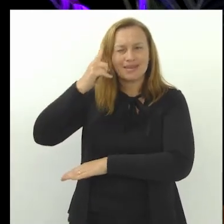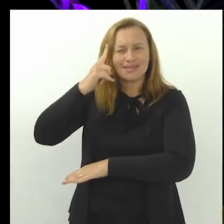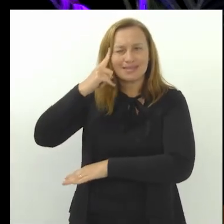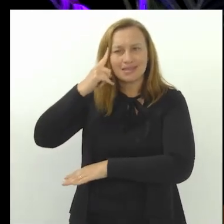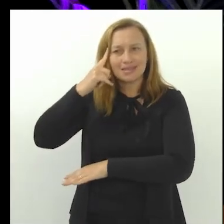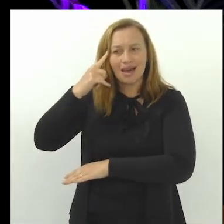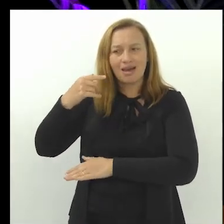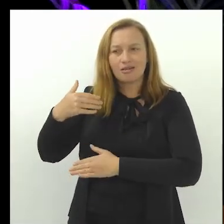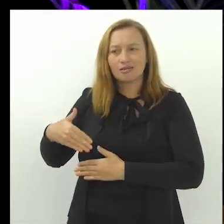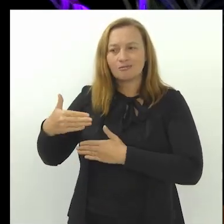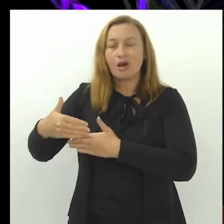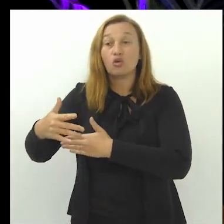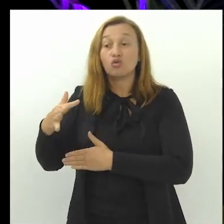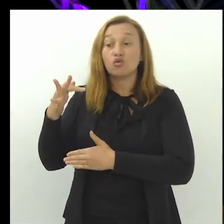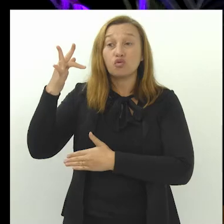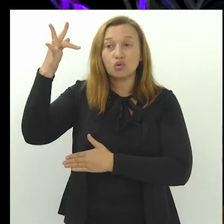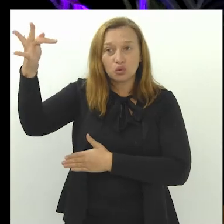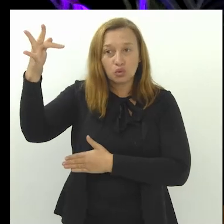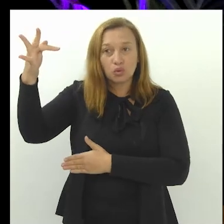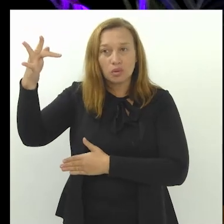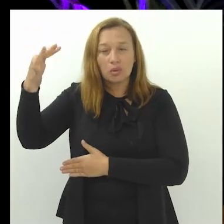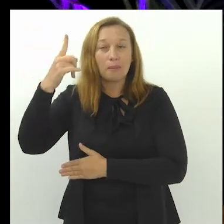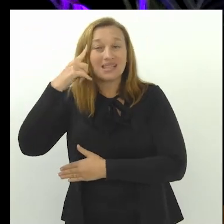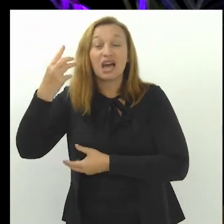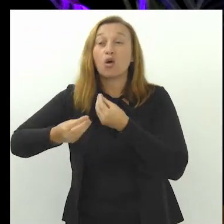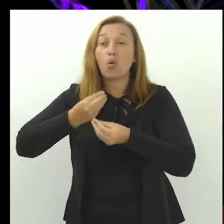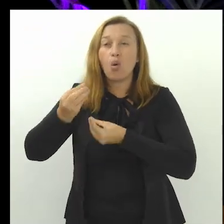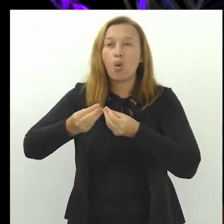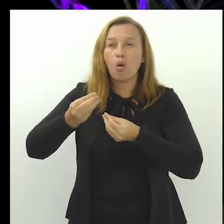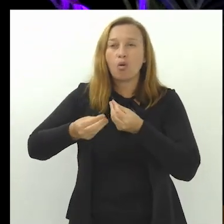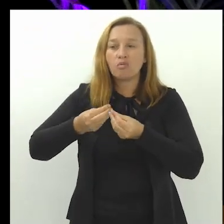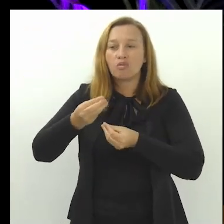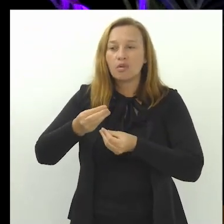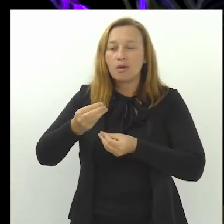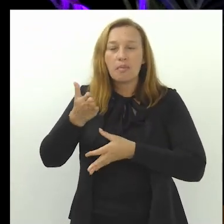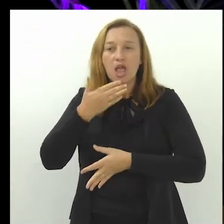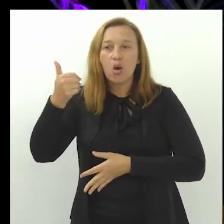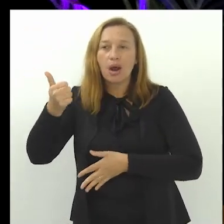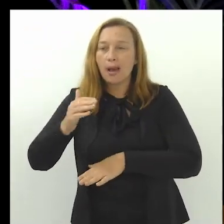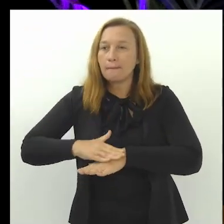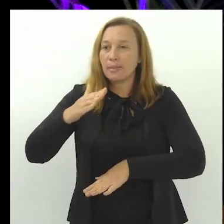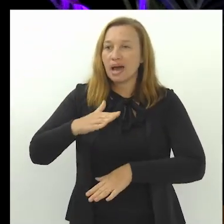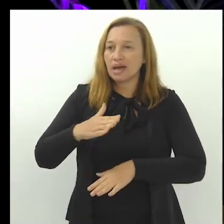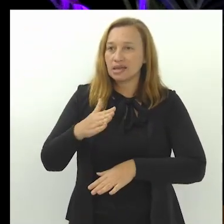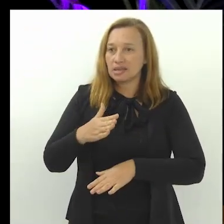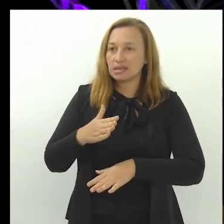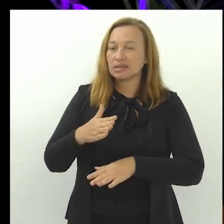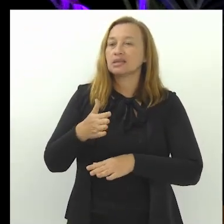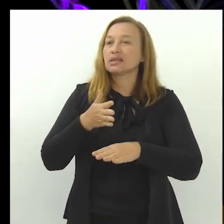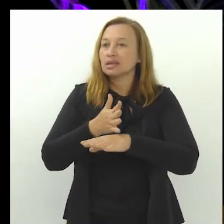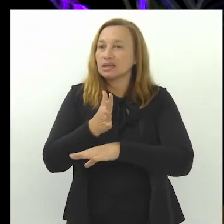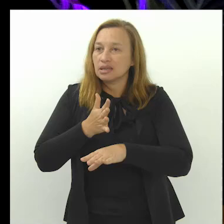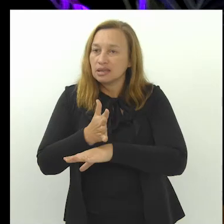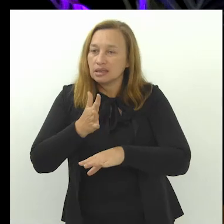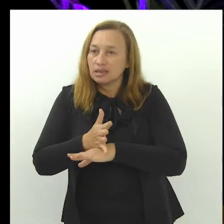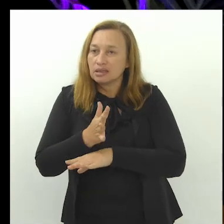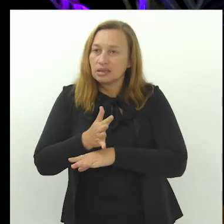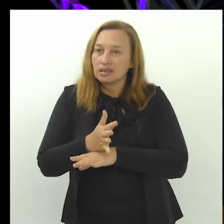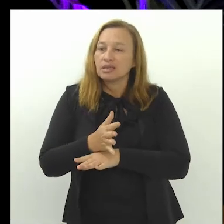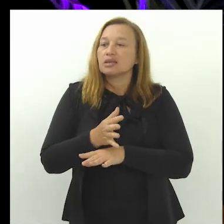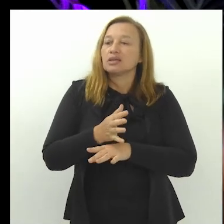seguinte já era hora de pensar nos próximos passos, né? Pensar no futuro e pensar em como aprimorar ainda mais essa participação social